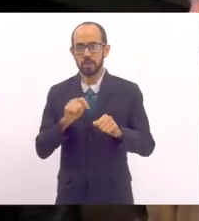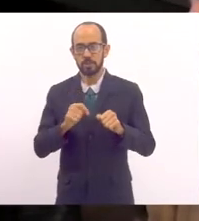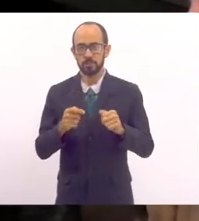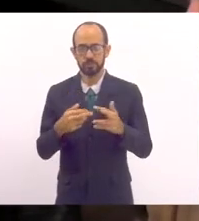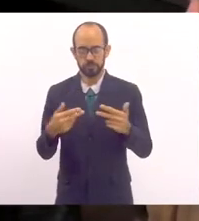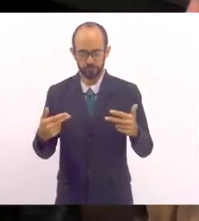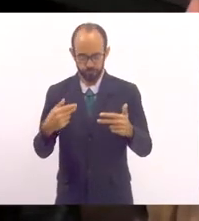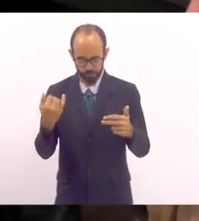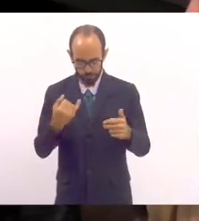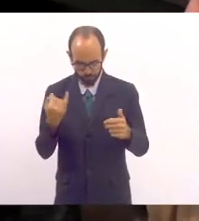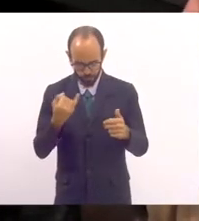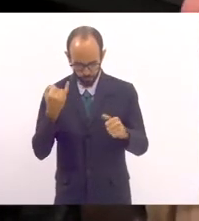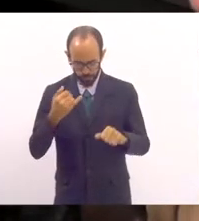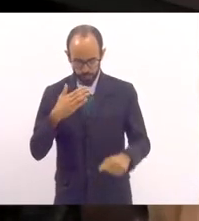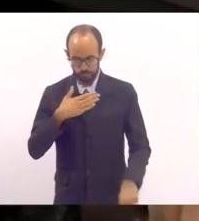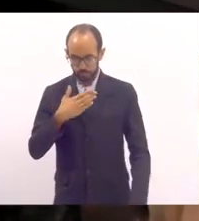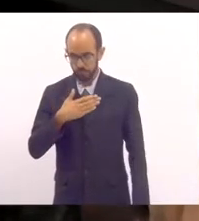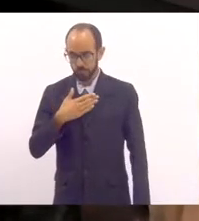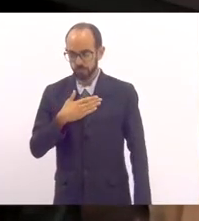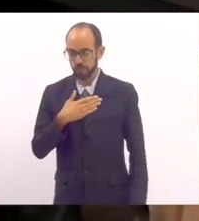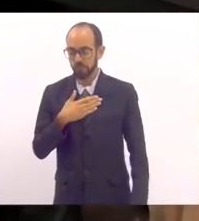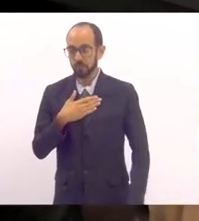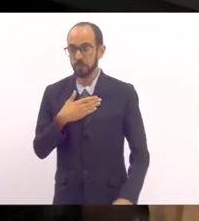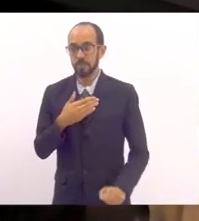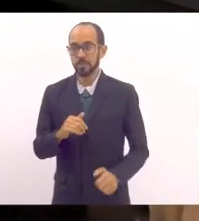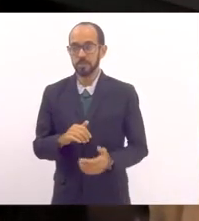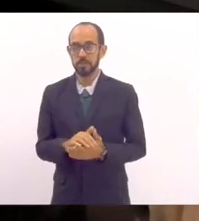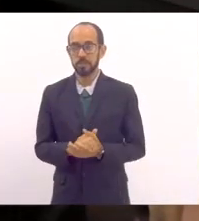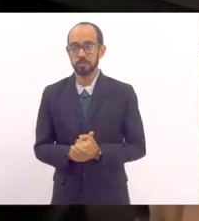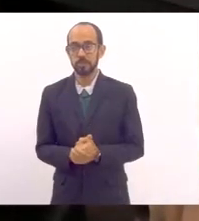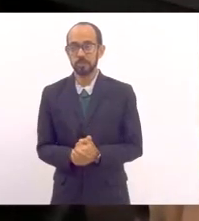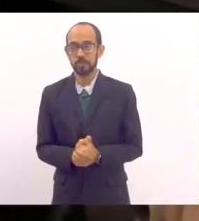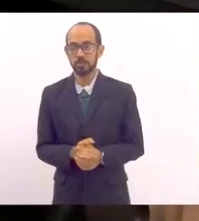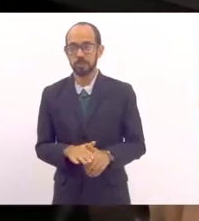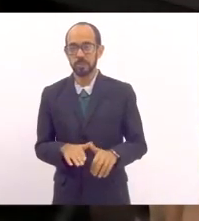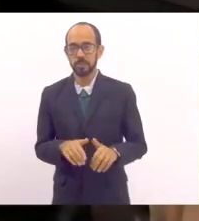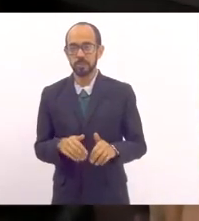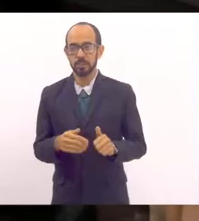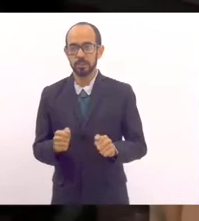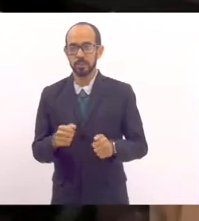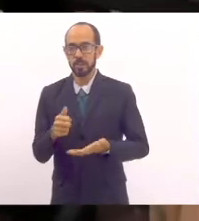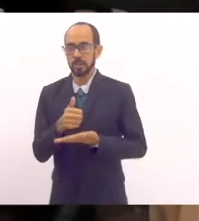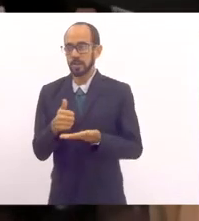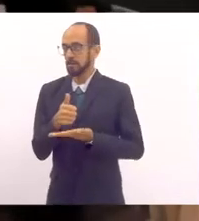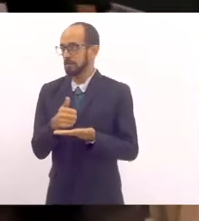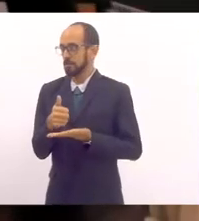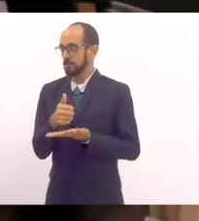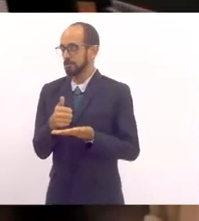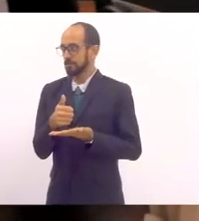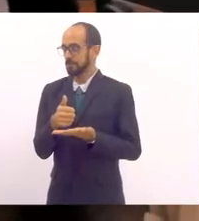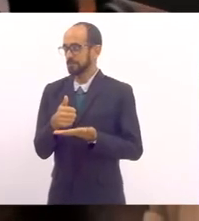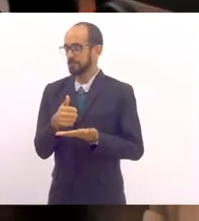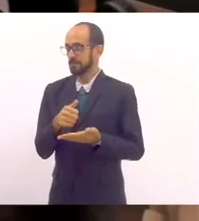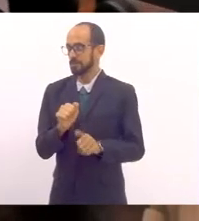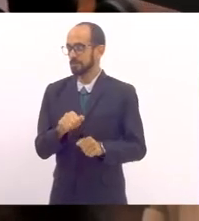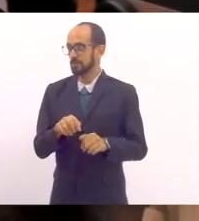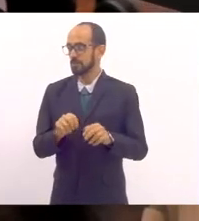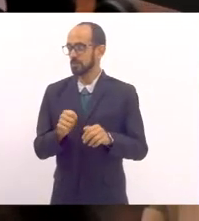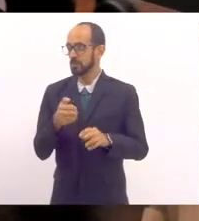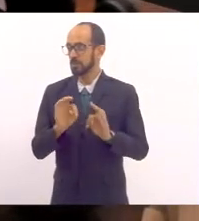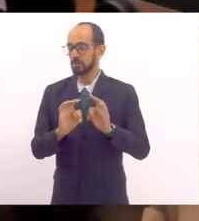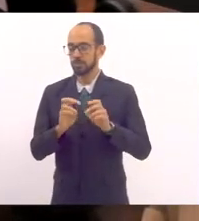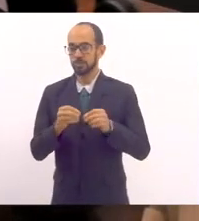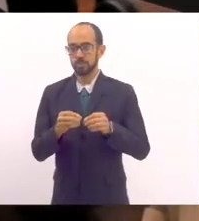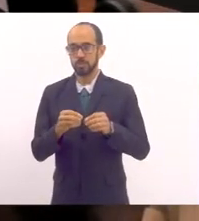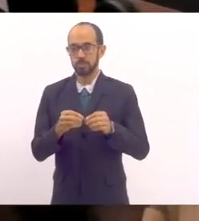é extremamente importante e que é a base de quase todos os problemas que